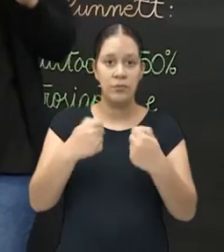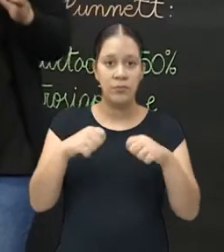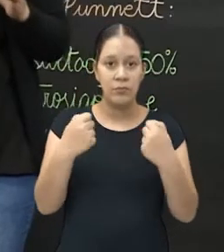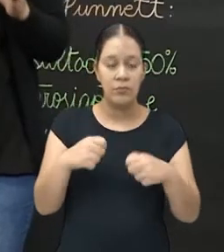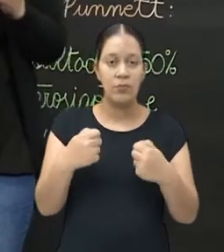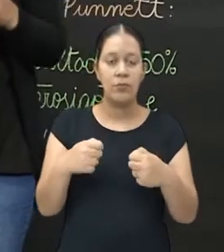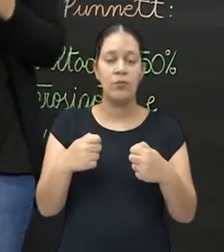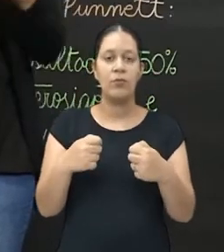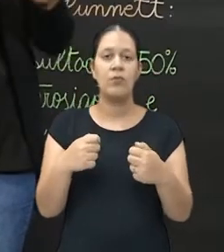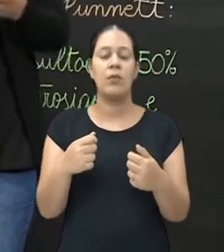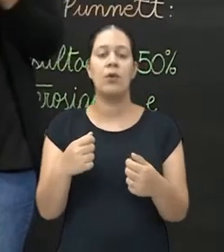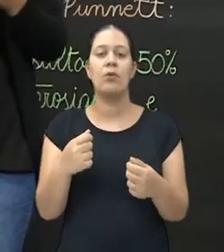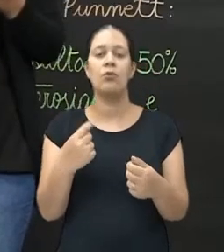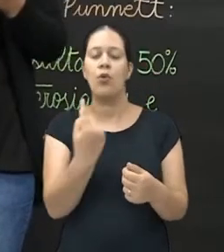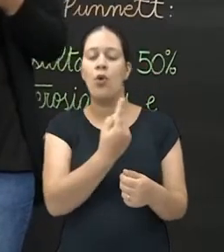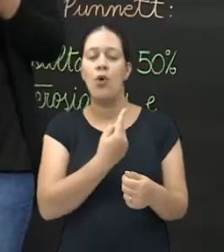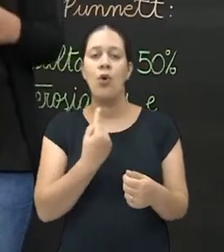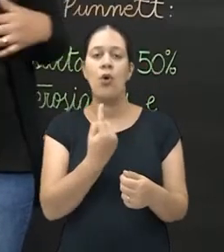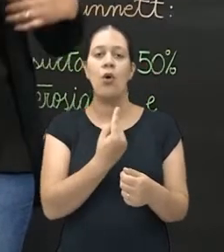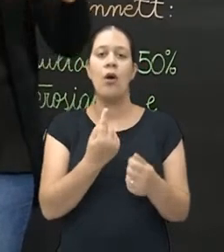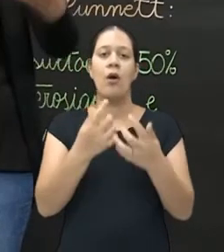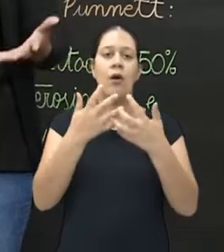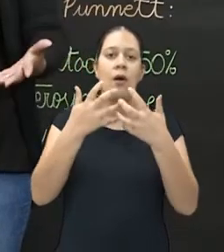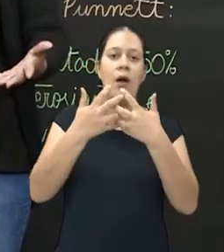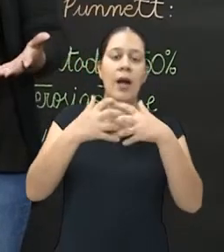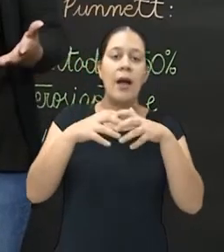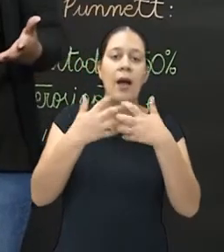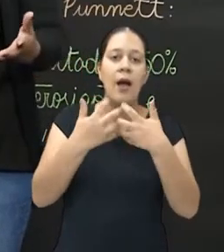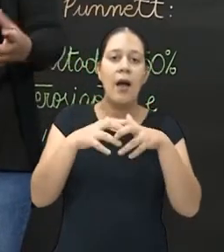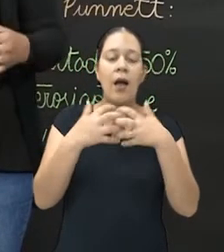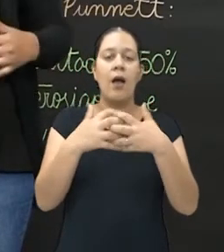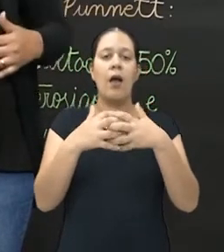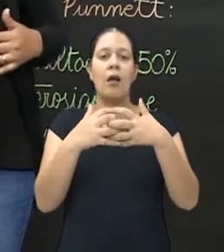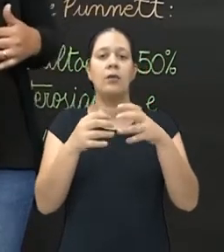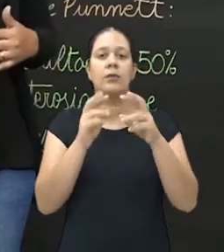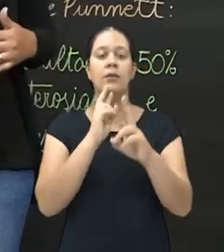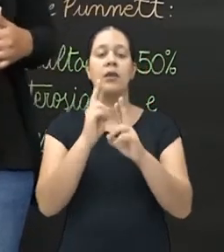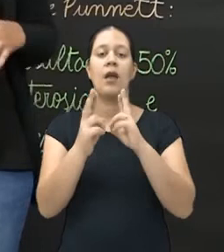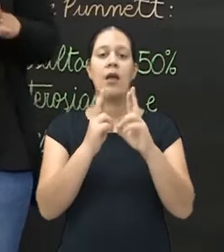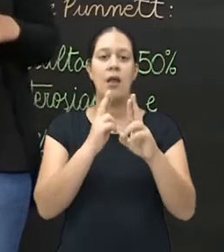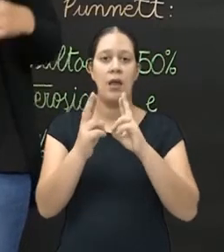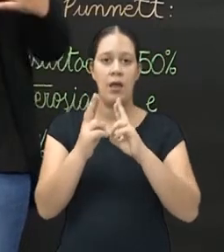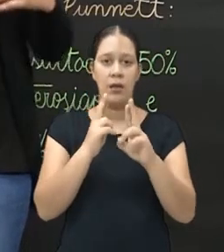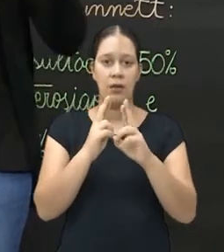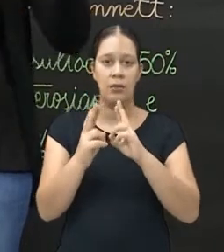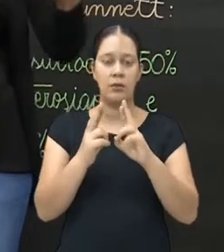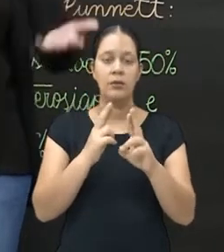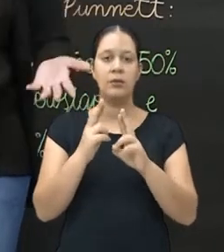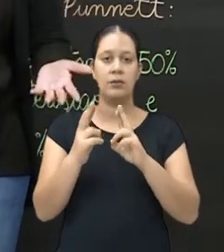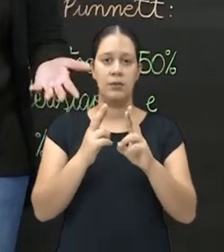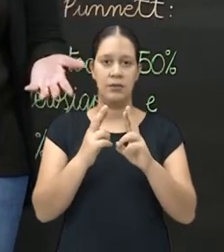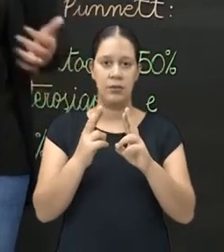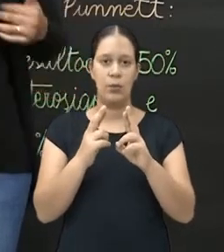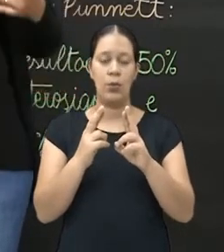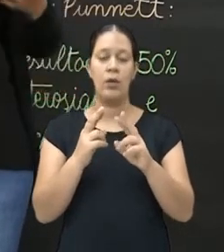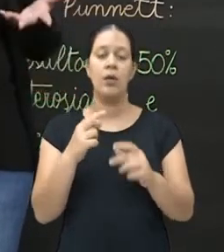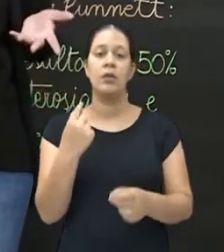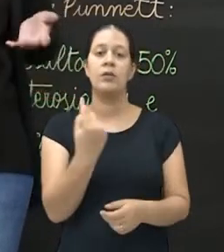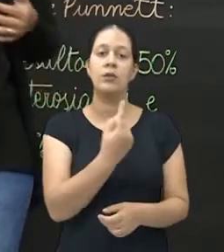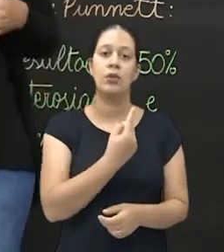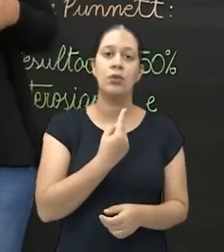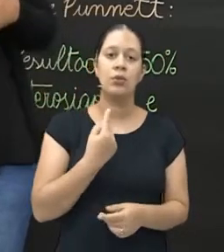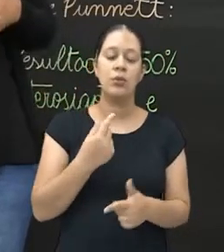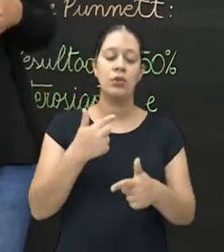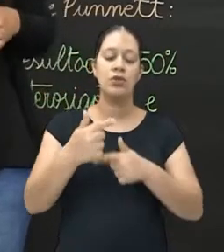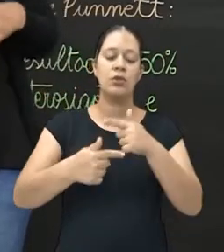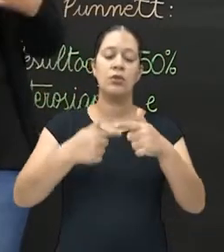iniciou uma forma da gente fazer cálculos de como vão ser as gerações. Como será essa geração? Qual a probabilidade de uma